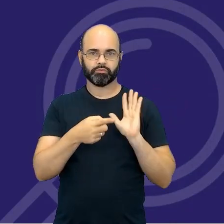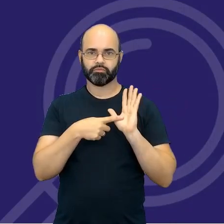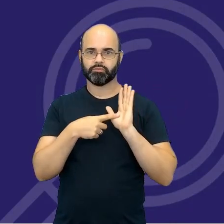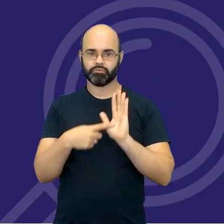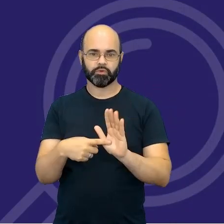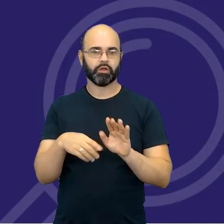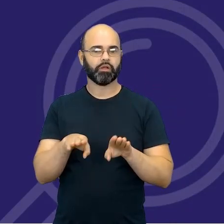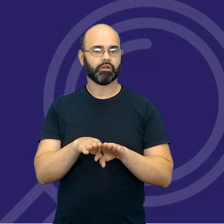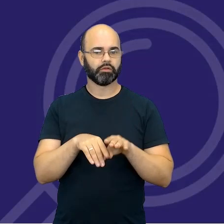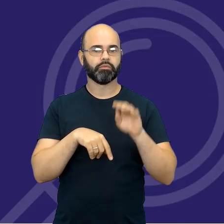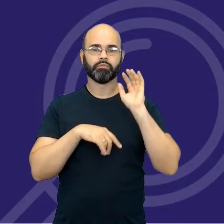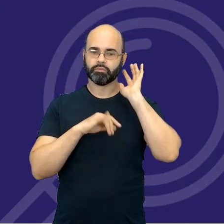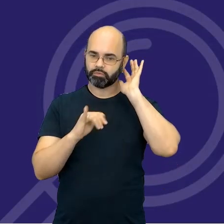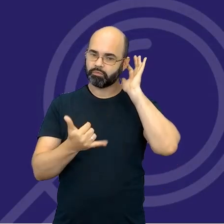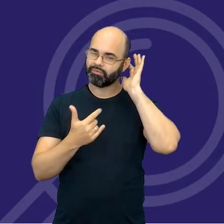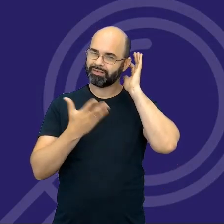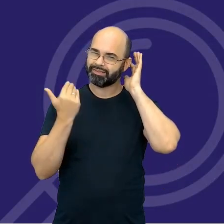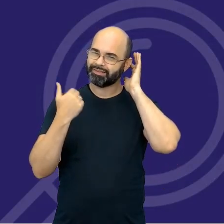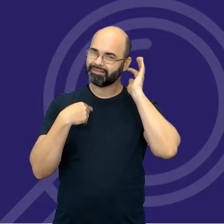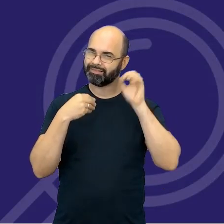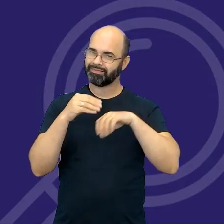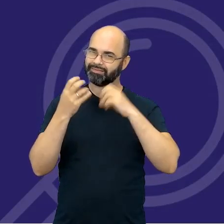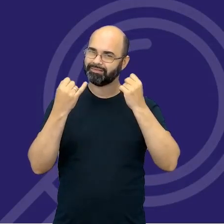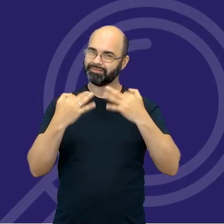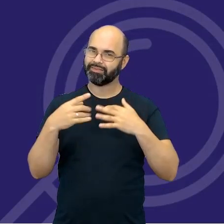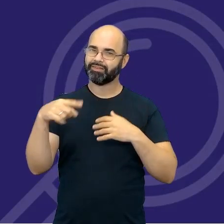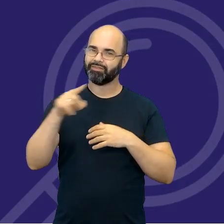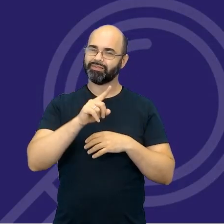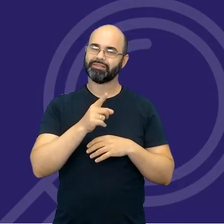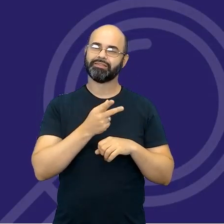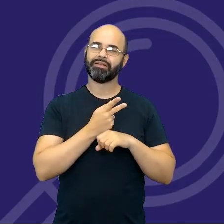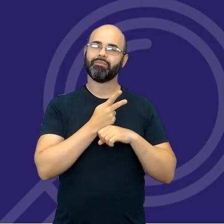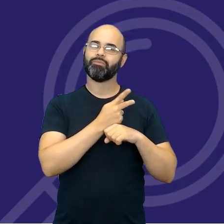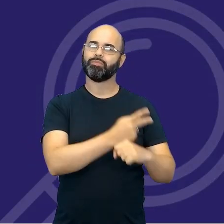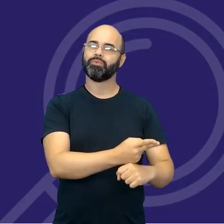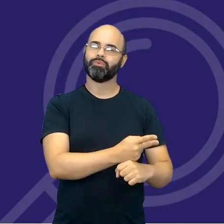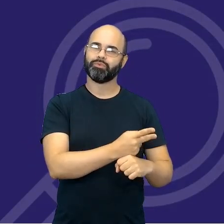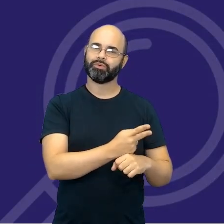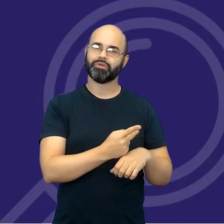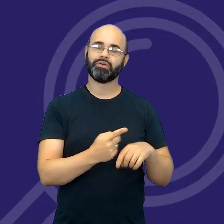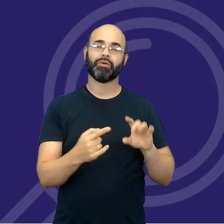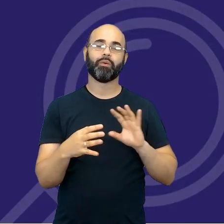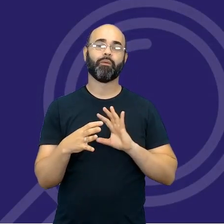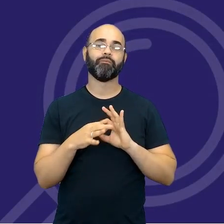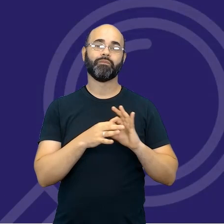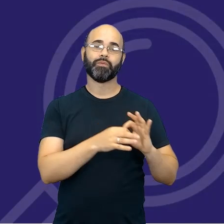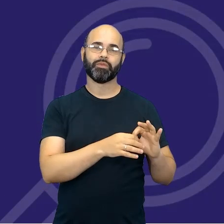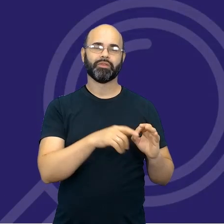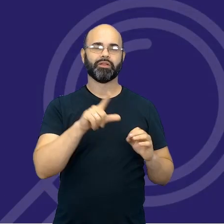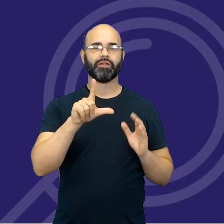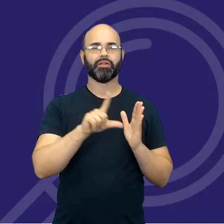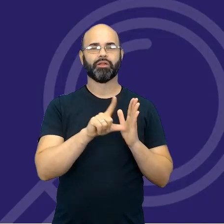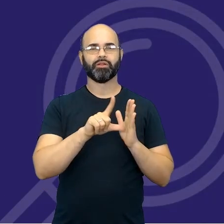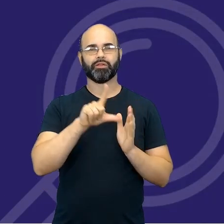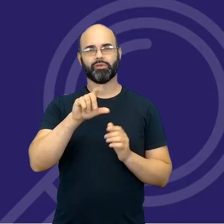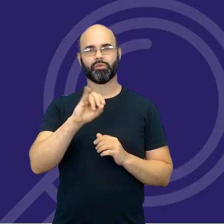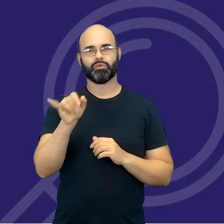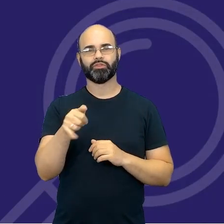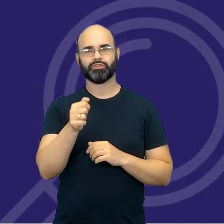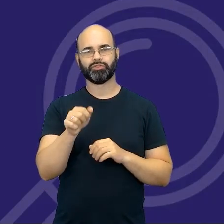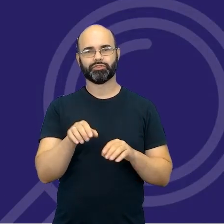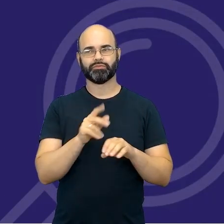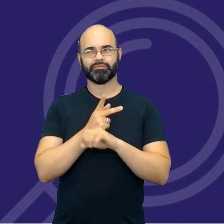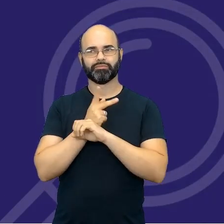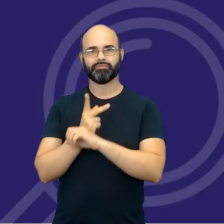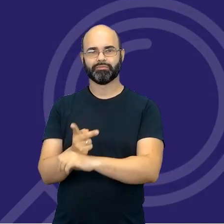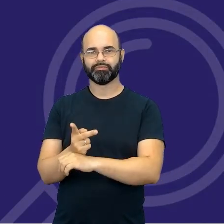HD ali, que foi o que eu sugeri para vocês buscarem, né? Dentro do contexto das lojas aí, de som automotivo